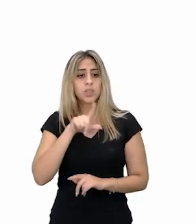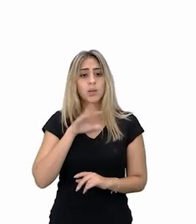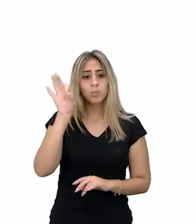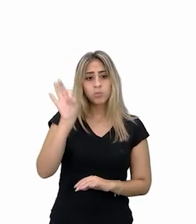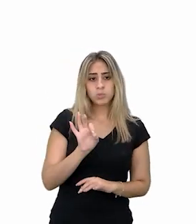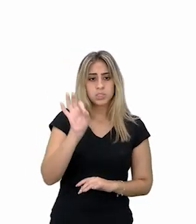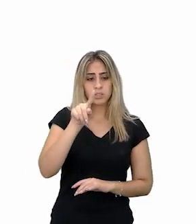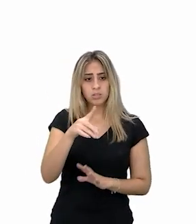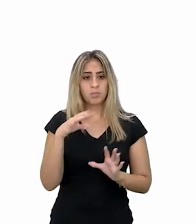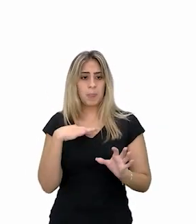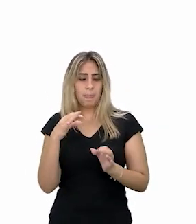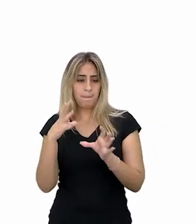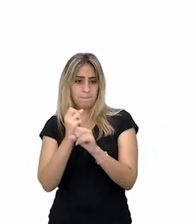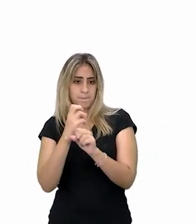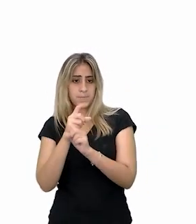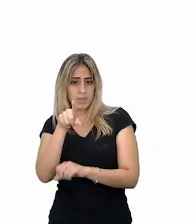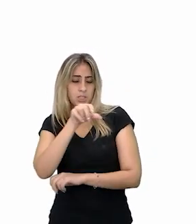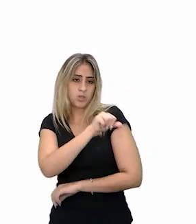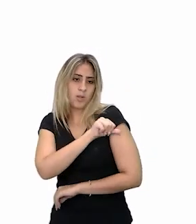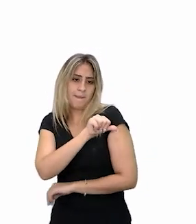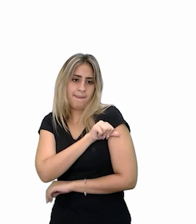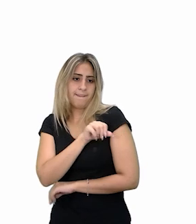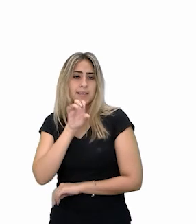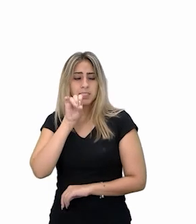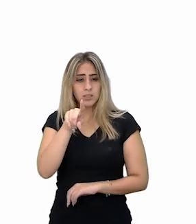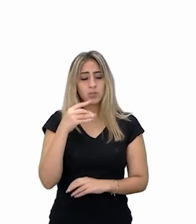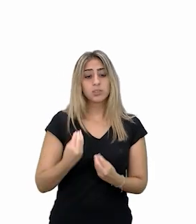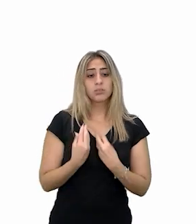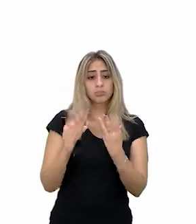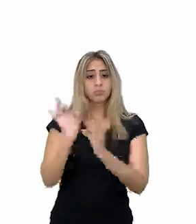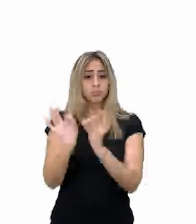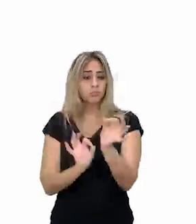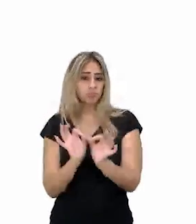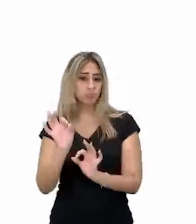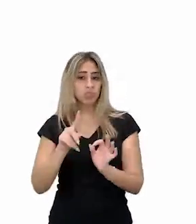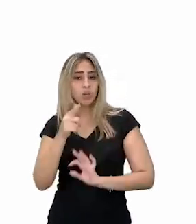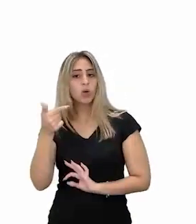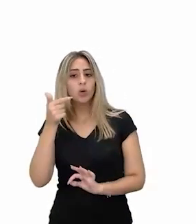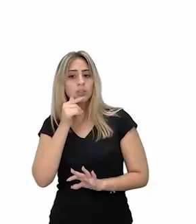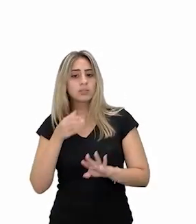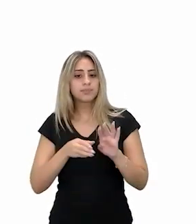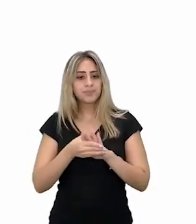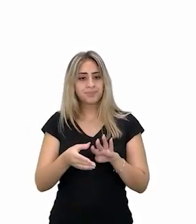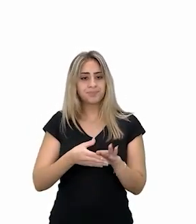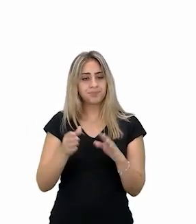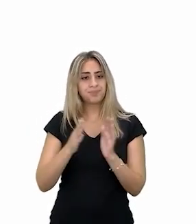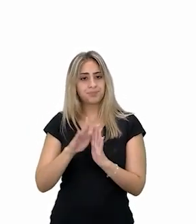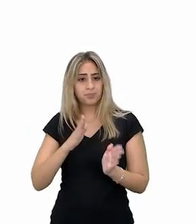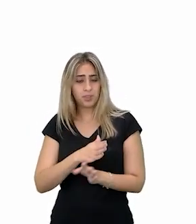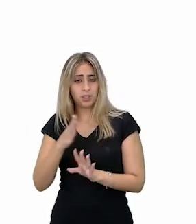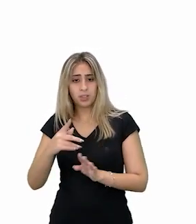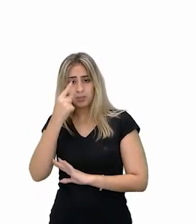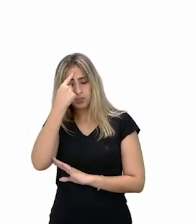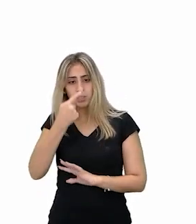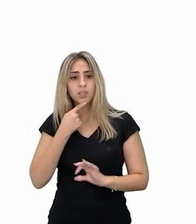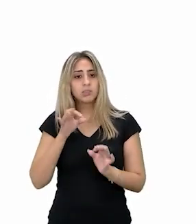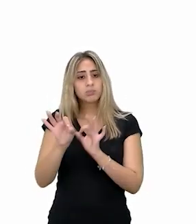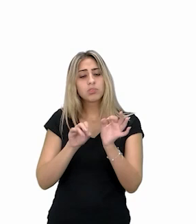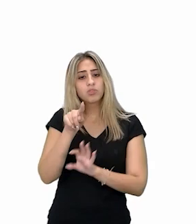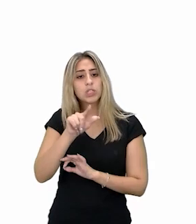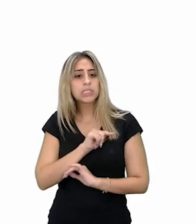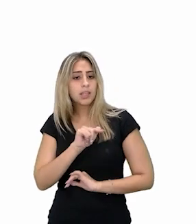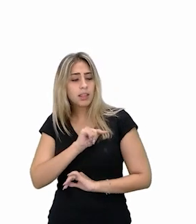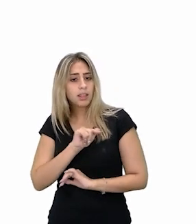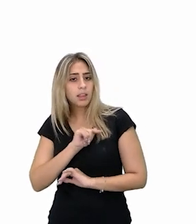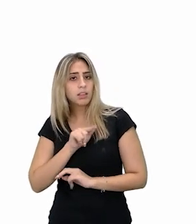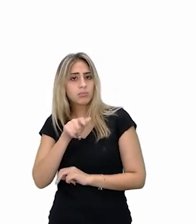porcentagem desses nono anos. Agora, se você é coordenador e você conseguir entrar a partir do seu perfil de coordenador, você vai ter os dados